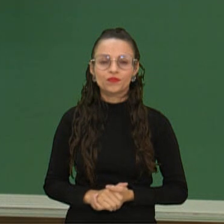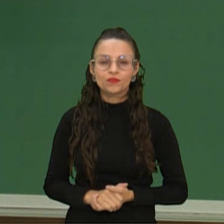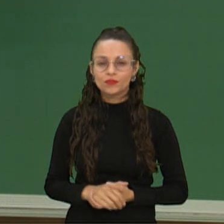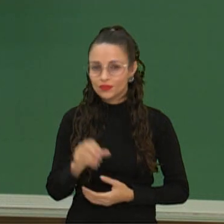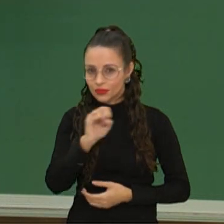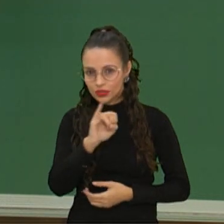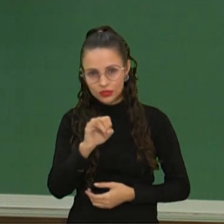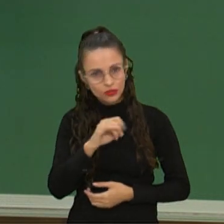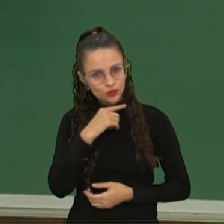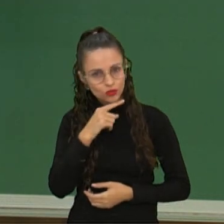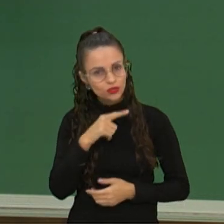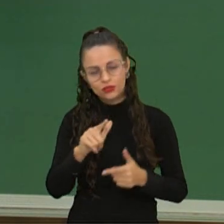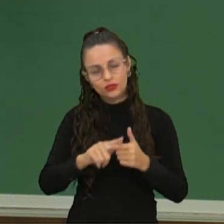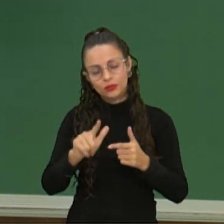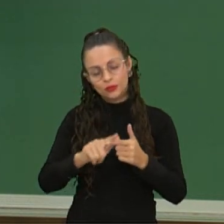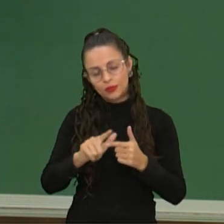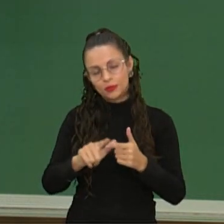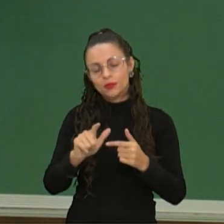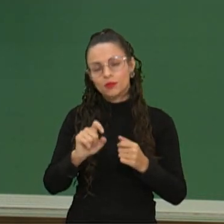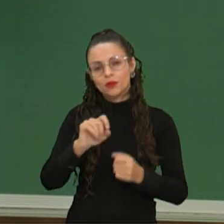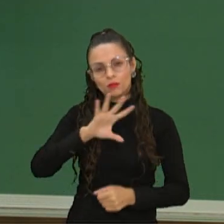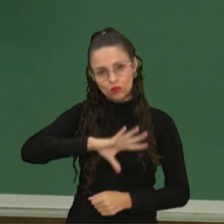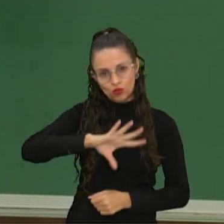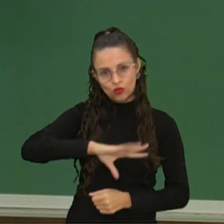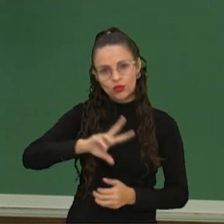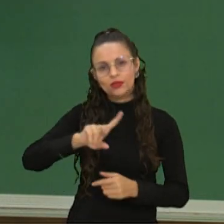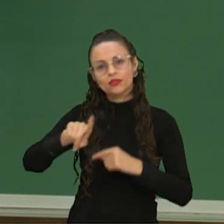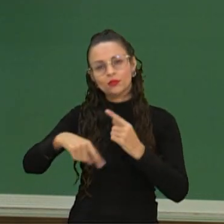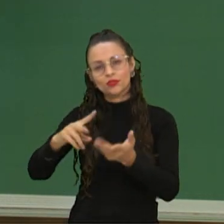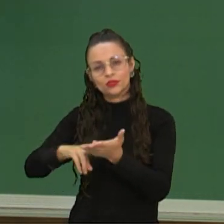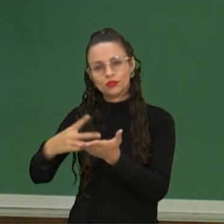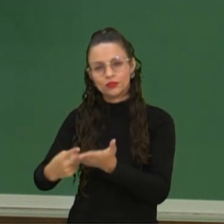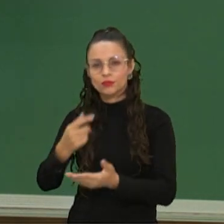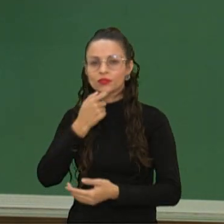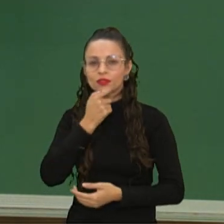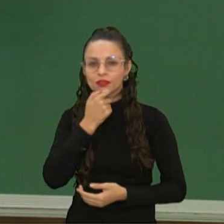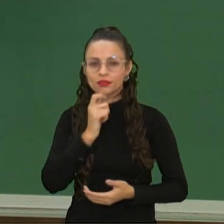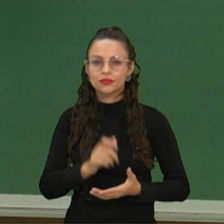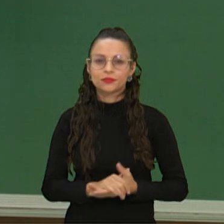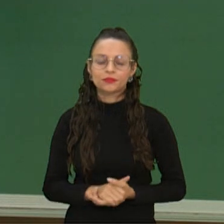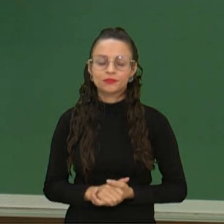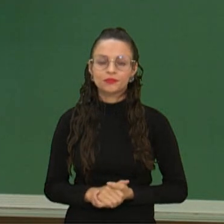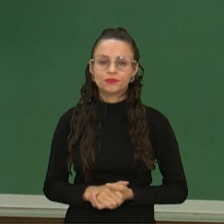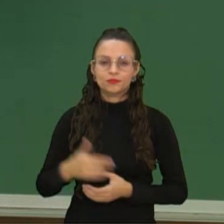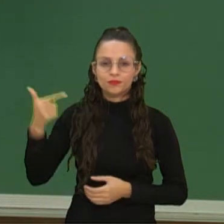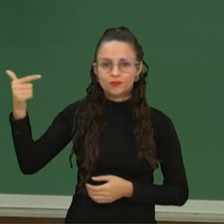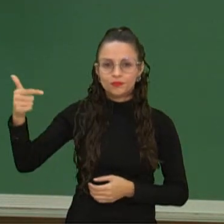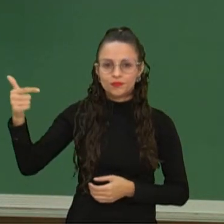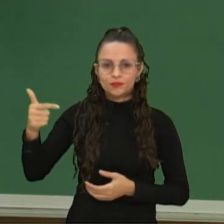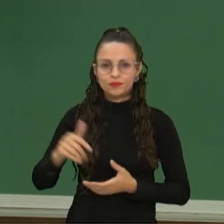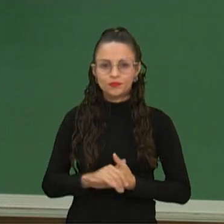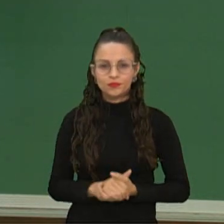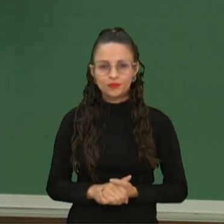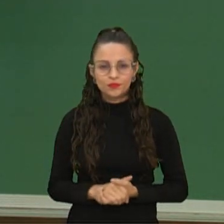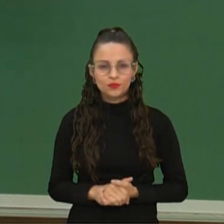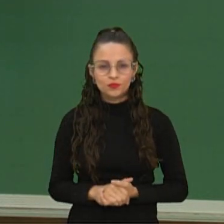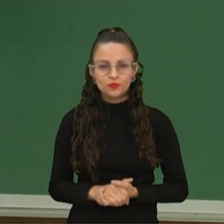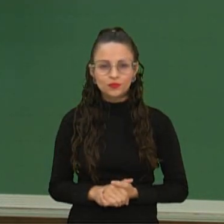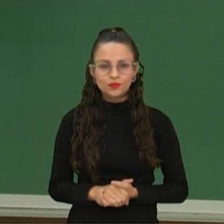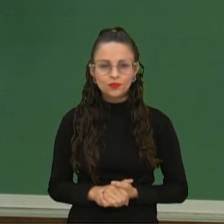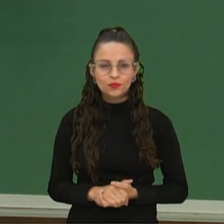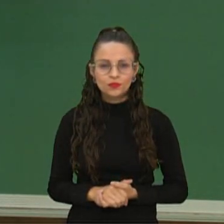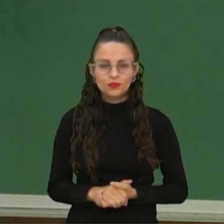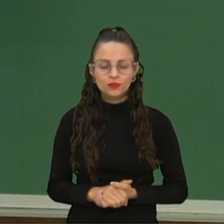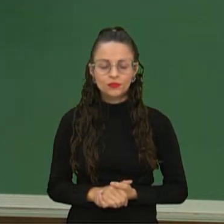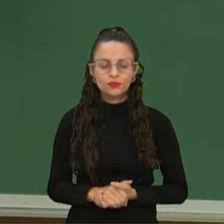se não conseguir, não tem problema. Coloca em português e depois você passa para o inglês. Number 2. How's the Earth represented in